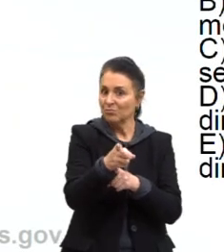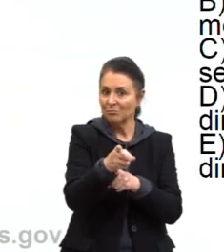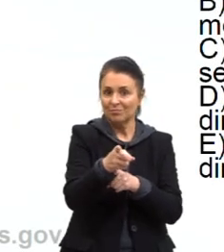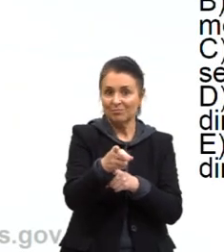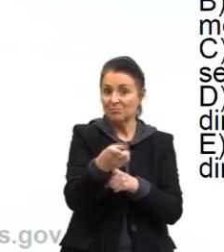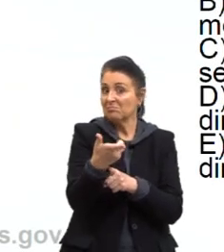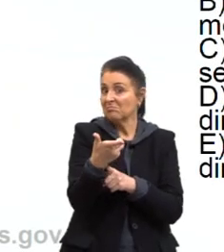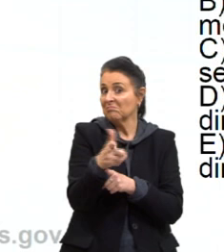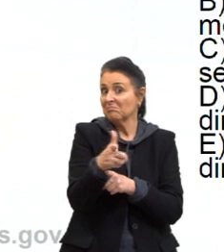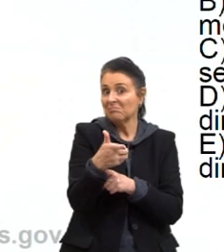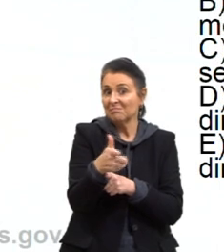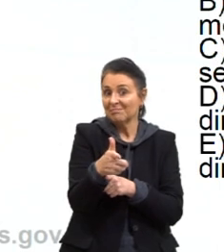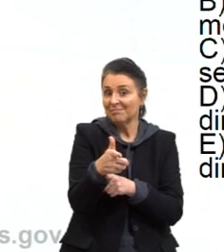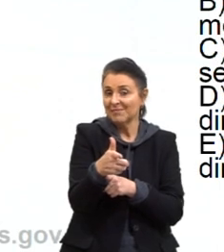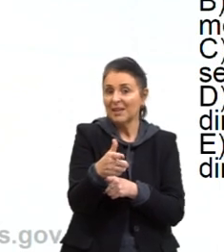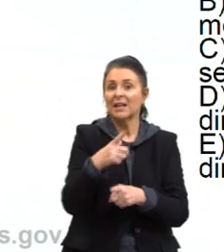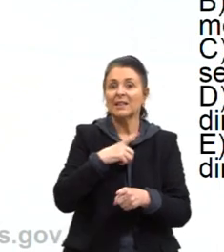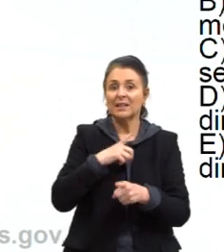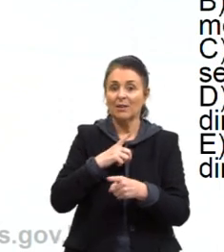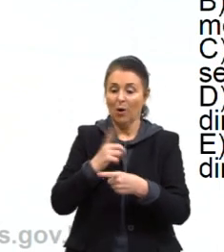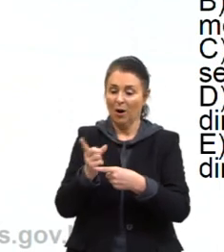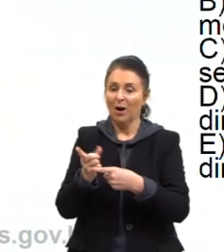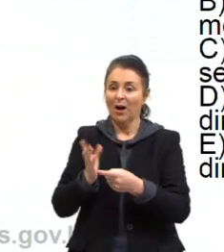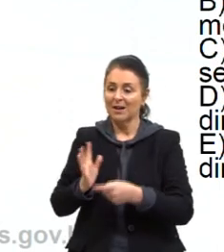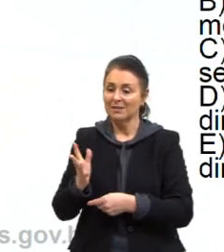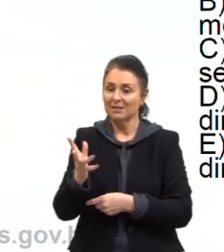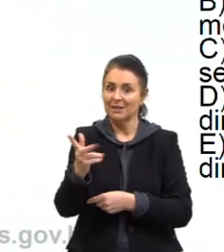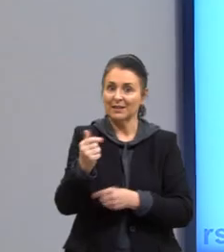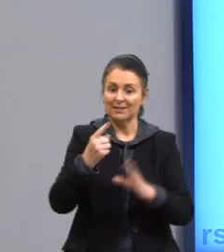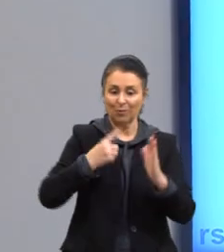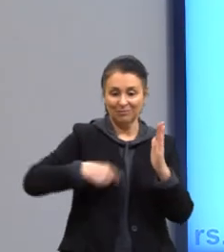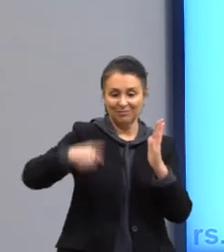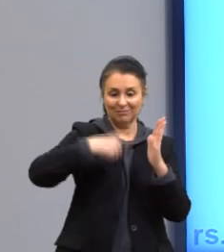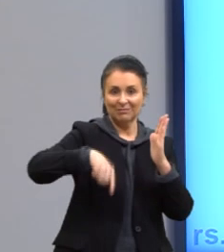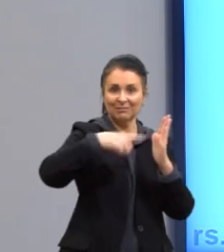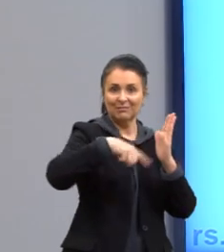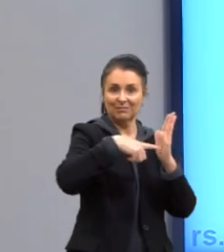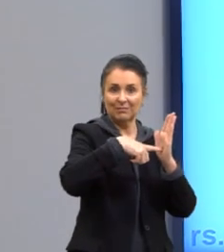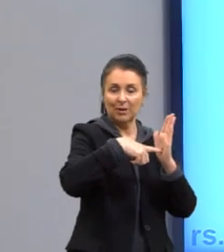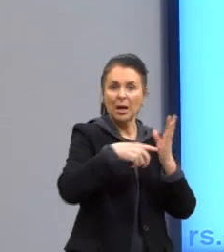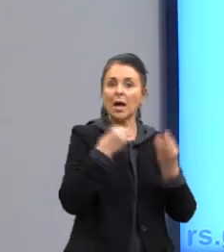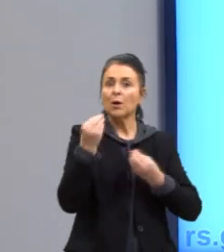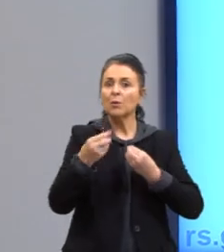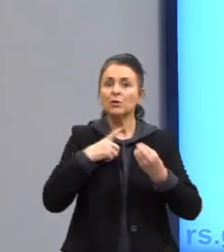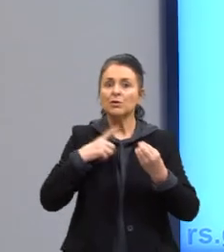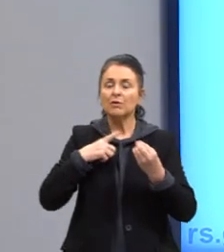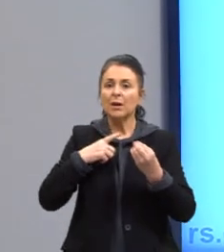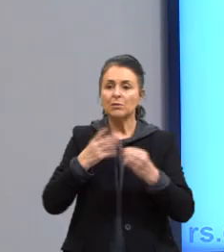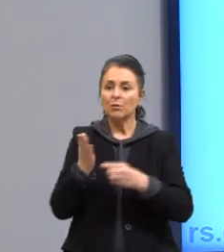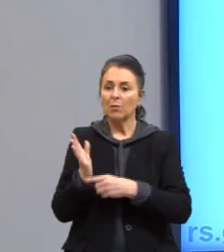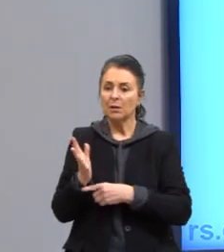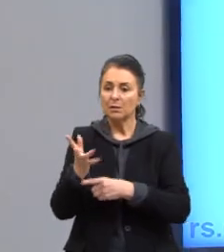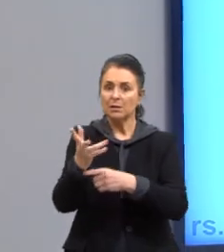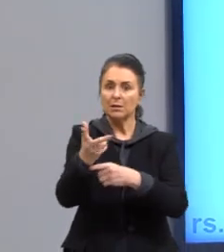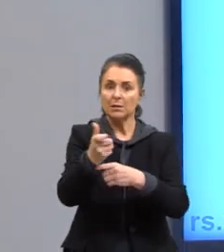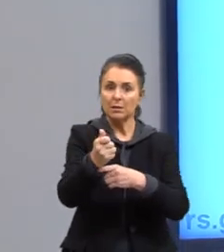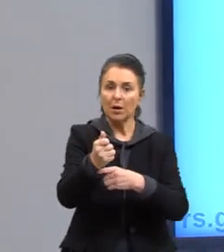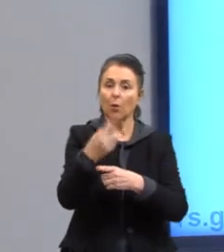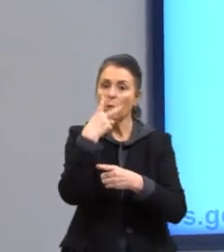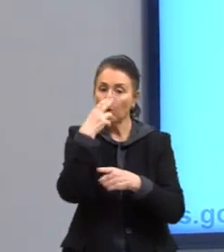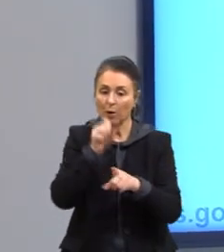a gente tem só a aceleração centrípeta que quer dizer né como se tivesse uma aceleração no mesmo sentido da velocidade